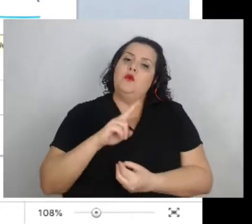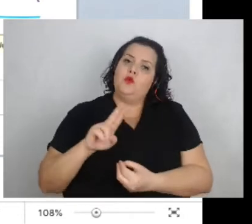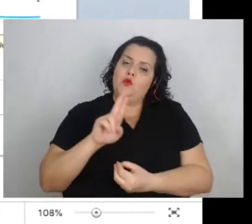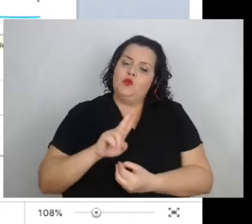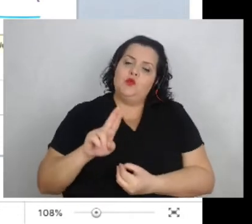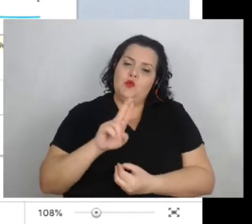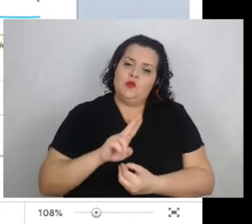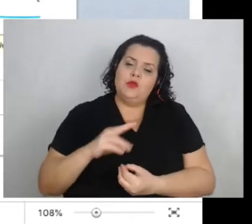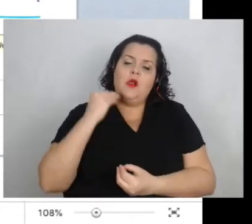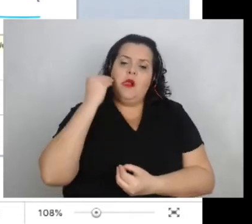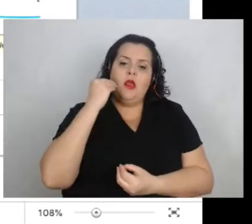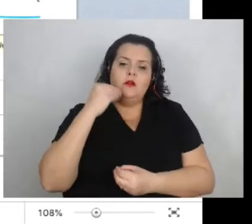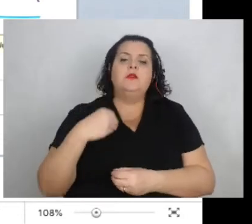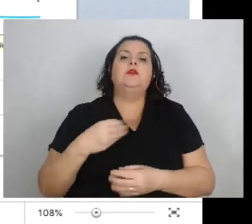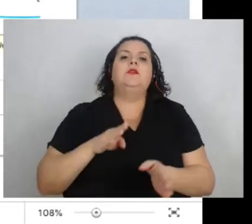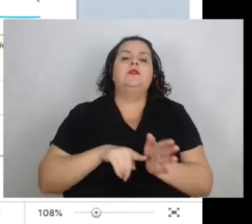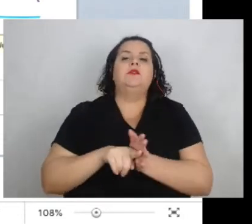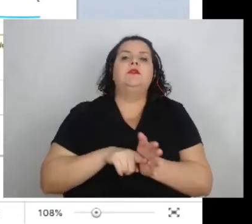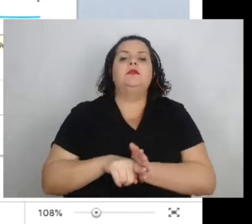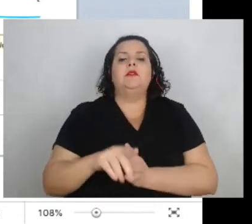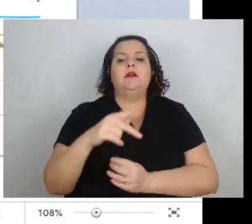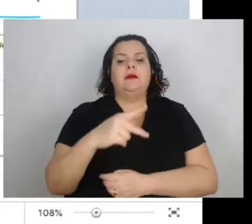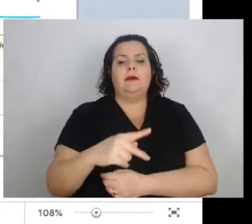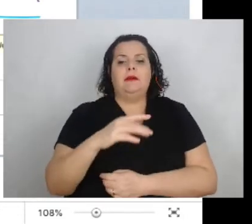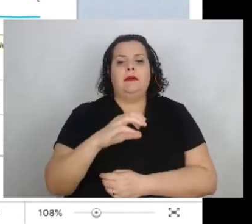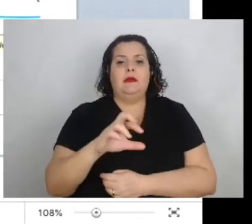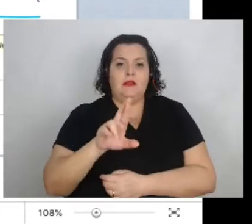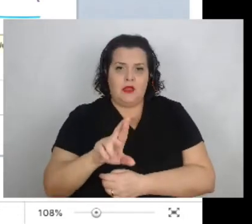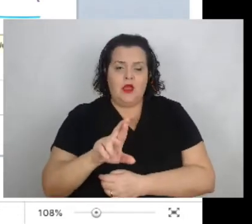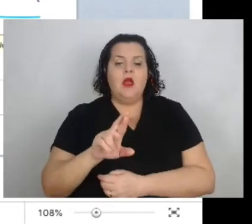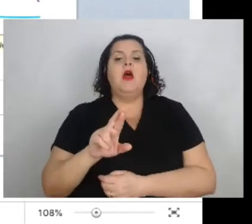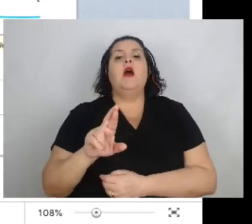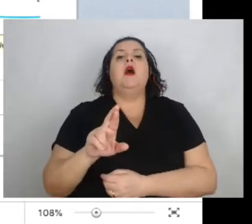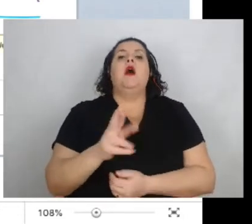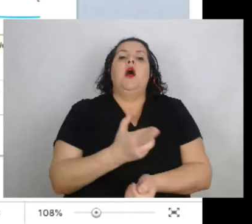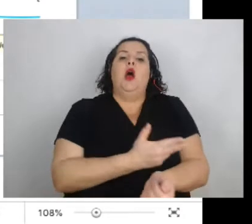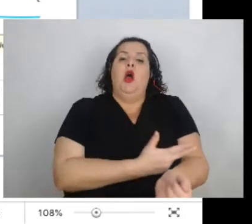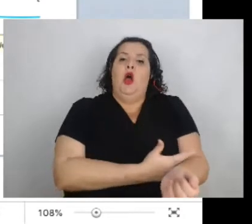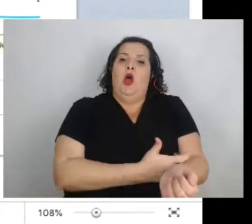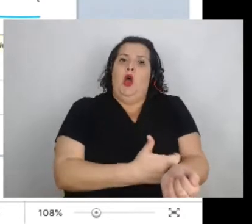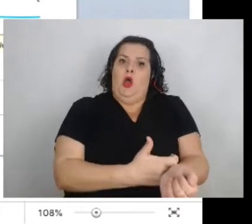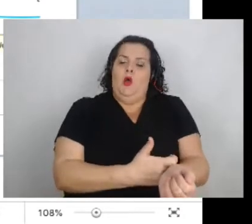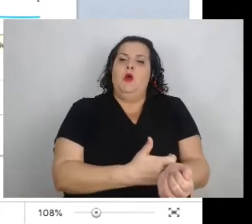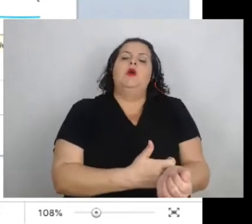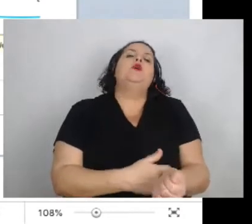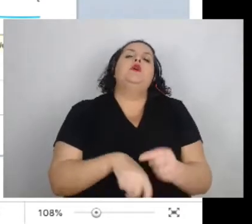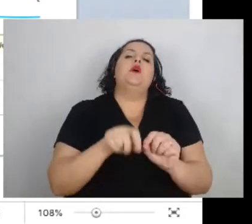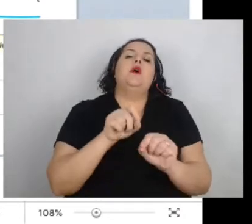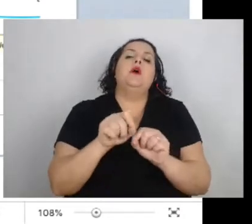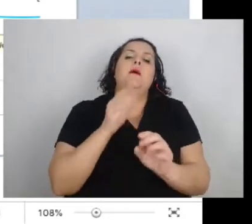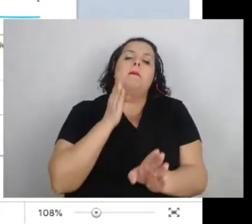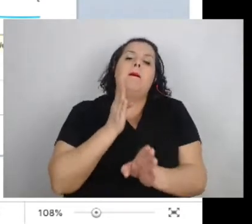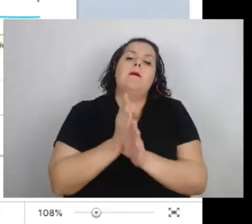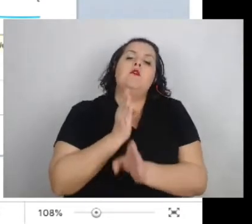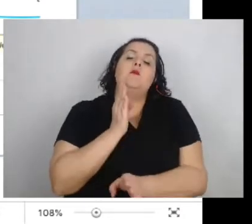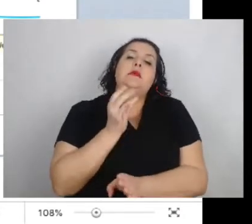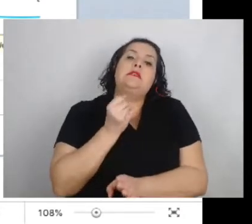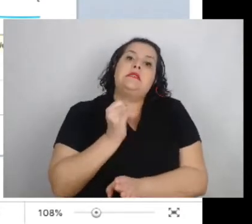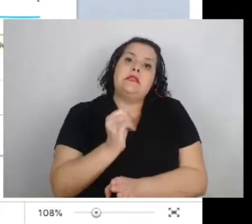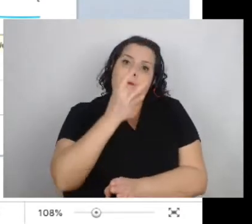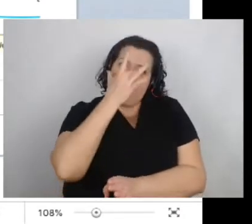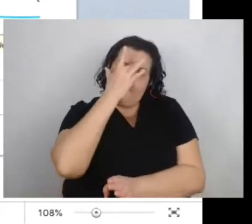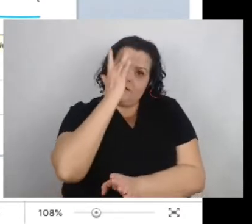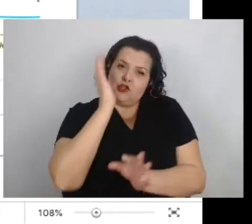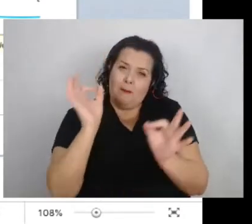Os exames sorológicos, eles servem para entender uma infecção que já terminou e é